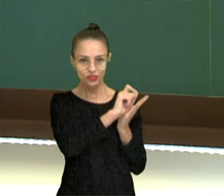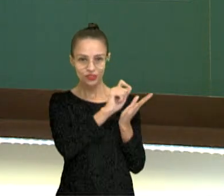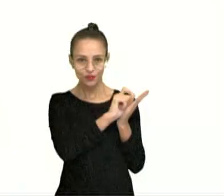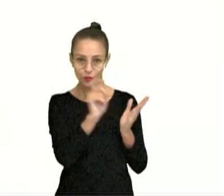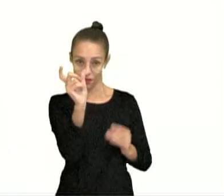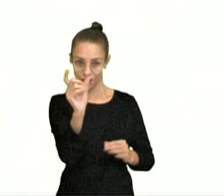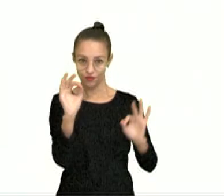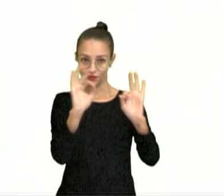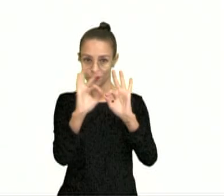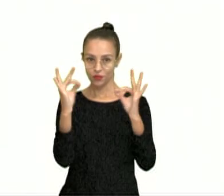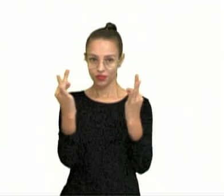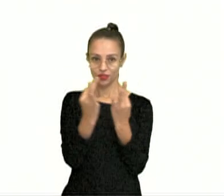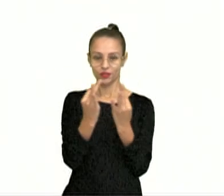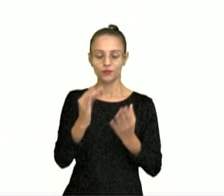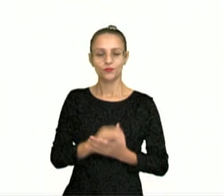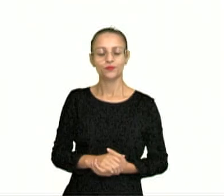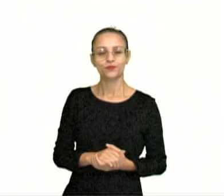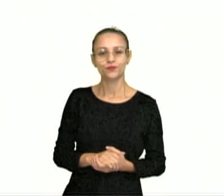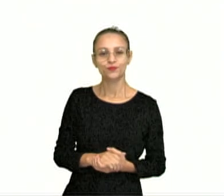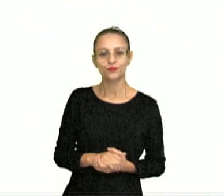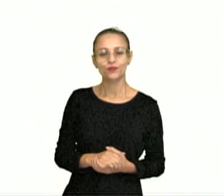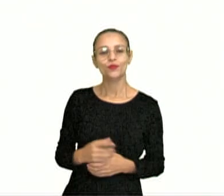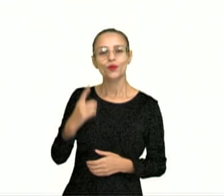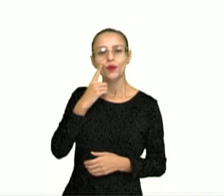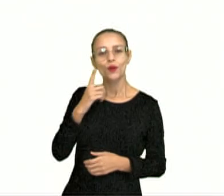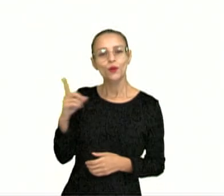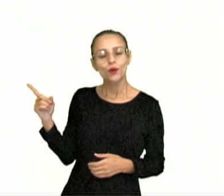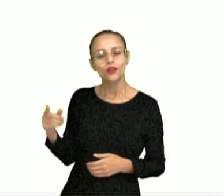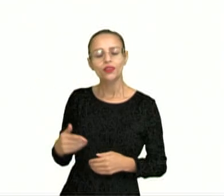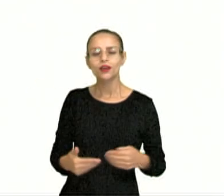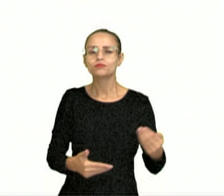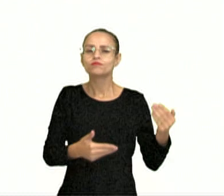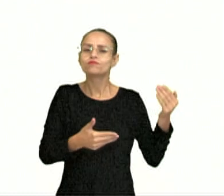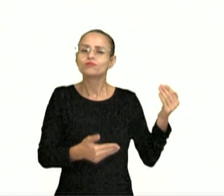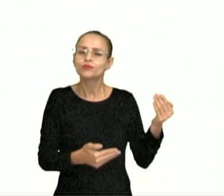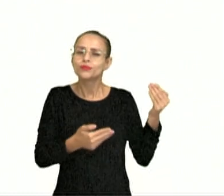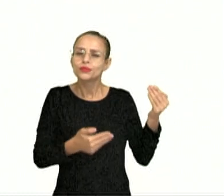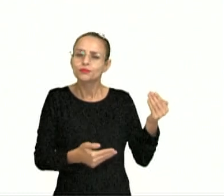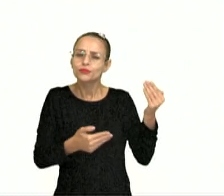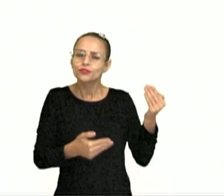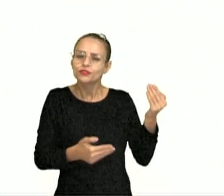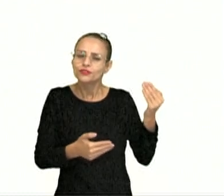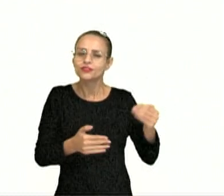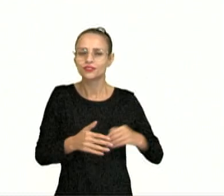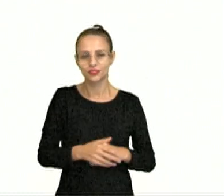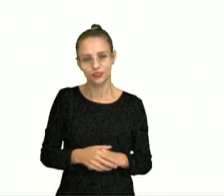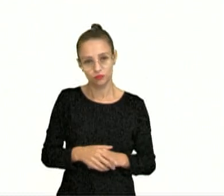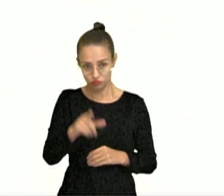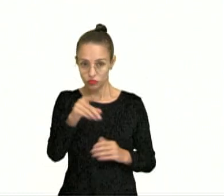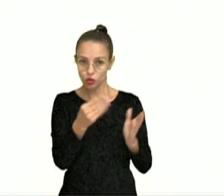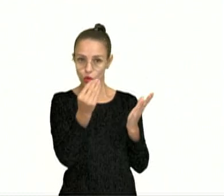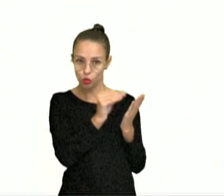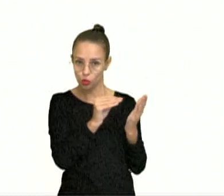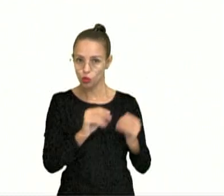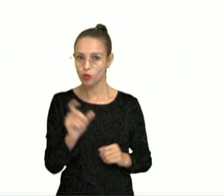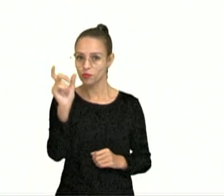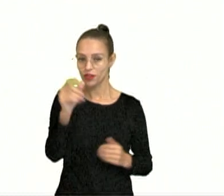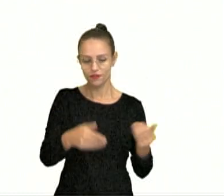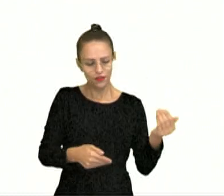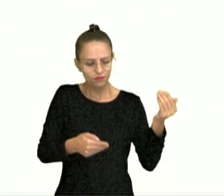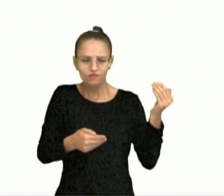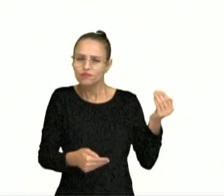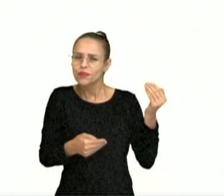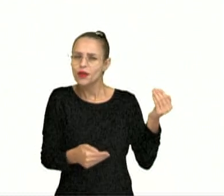palavra. No centro da imagem, olha lá, um bebezinho. Então você pode ter colocado bebê,